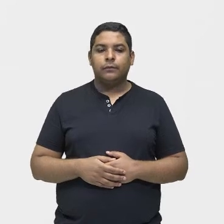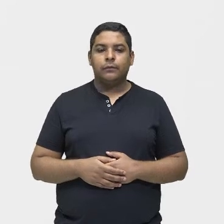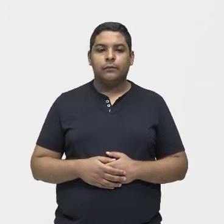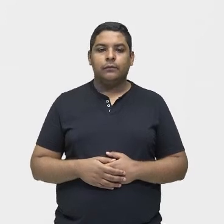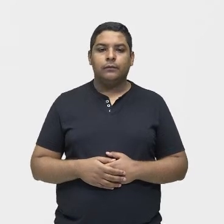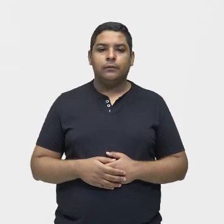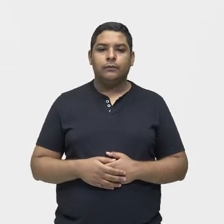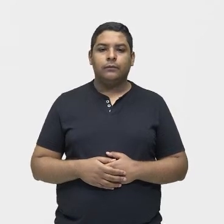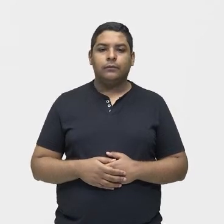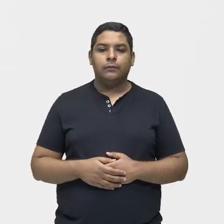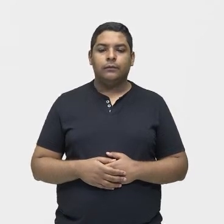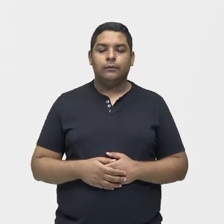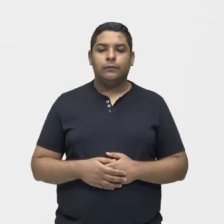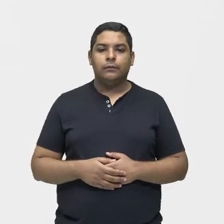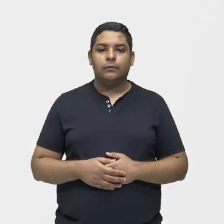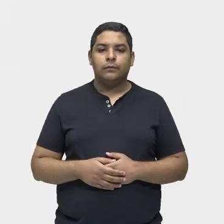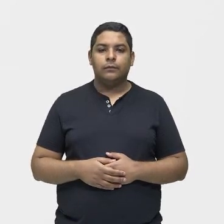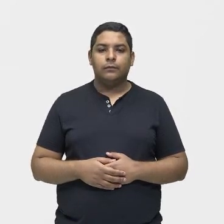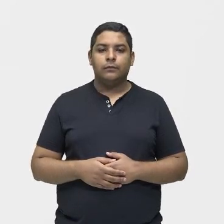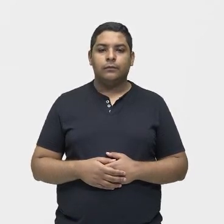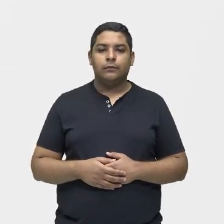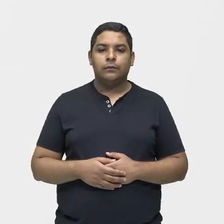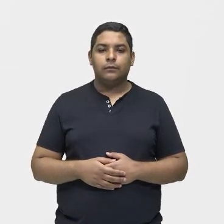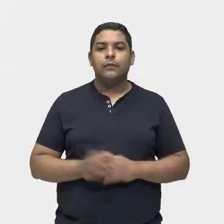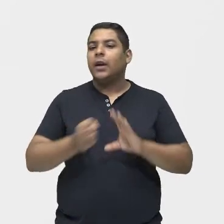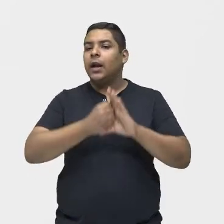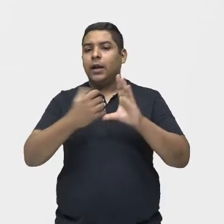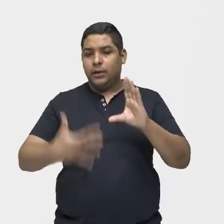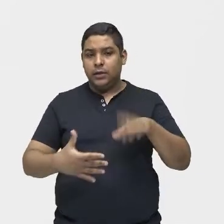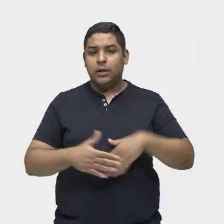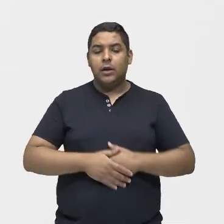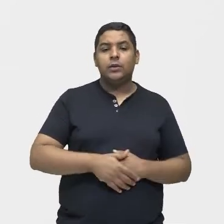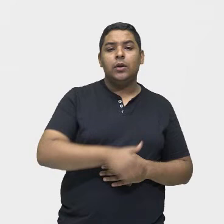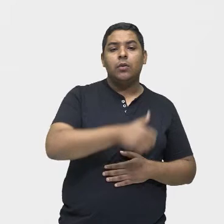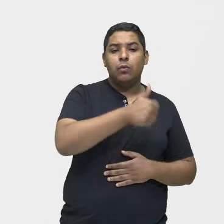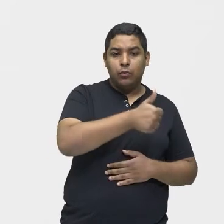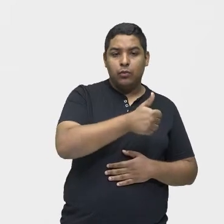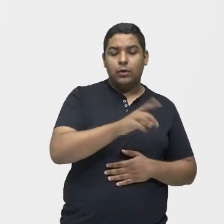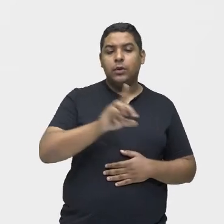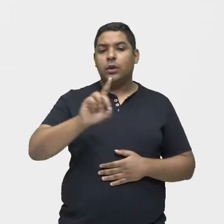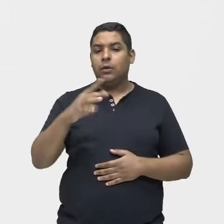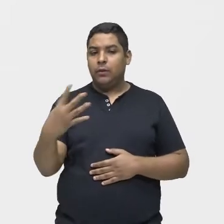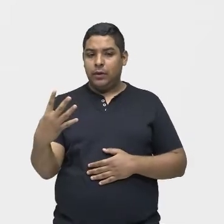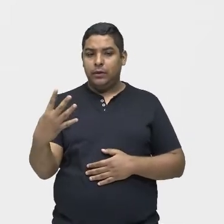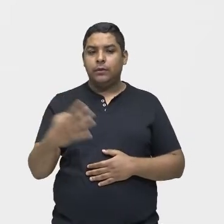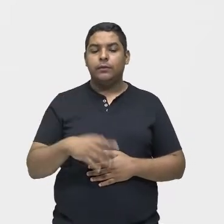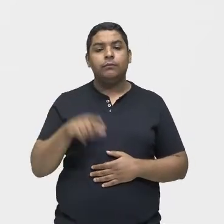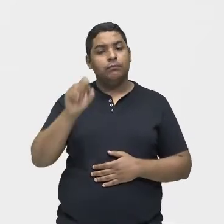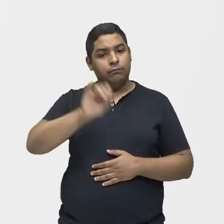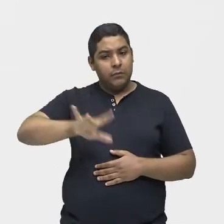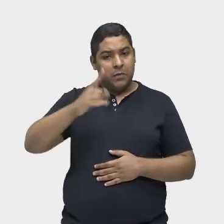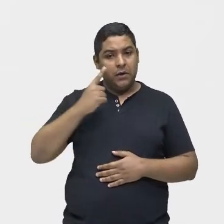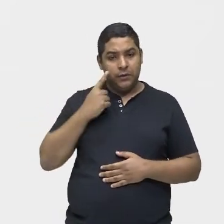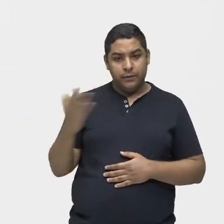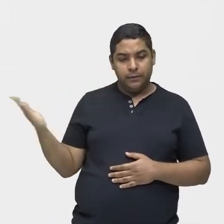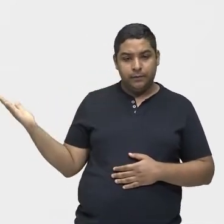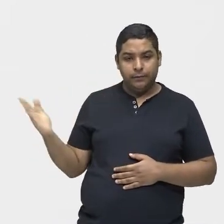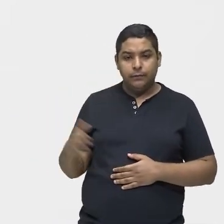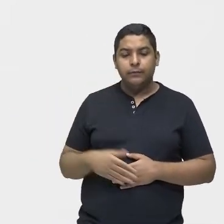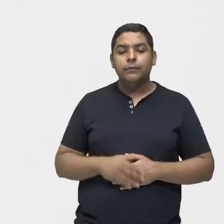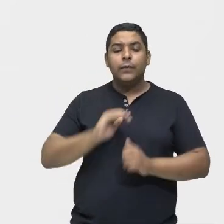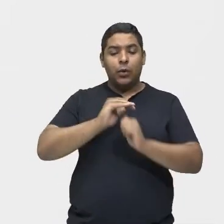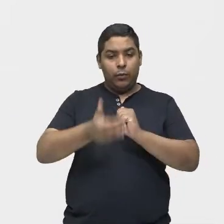imagem. Outra forma é quando prepara o rei para fazer o roque. O roque é uma jogada